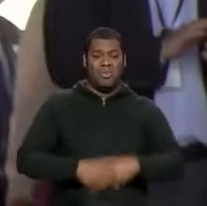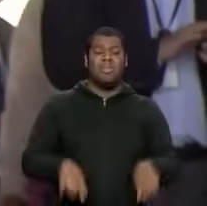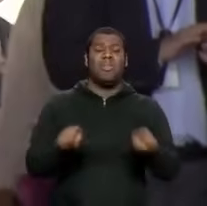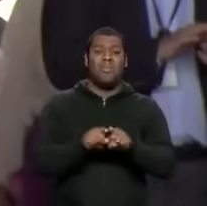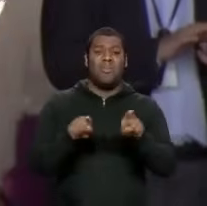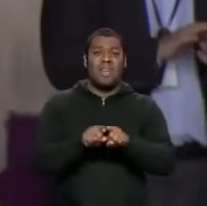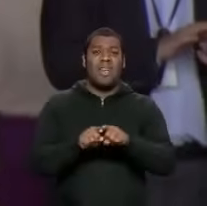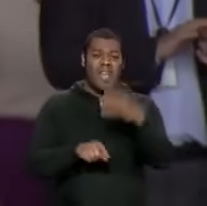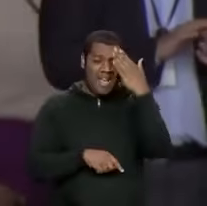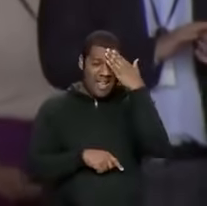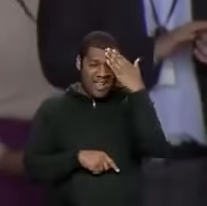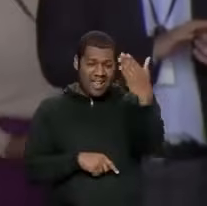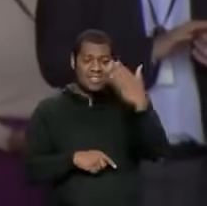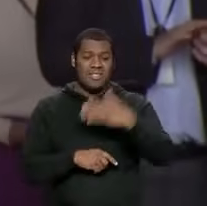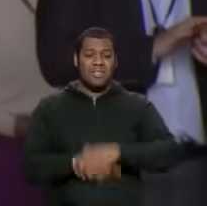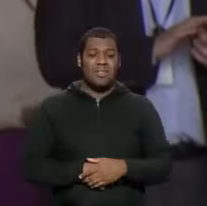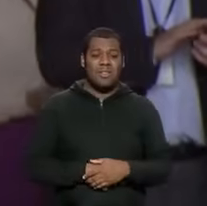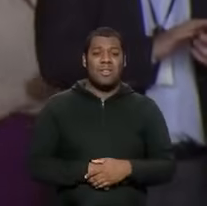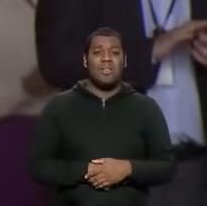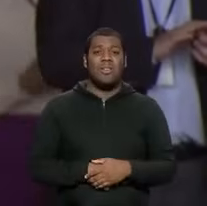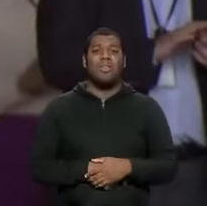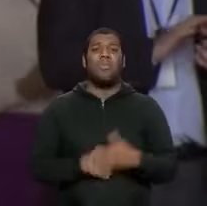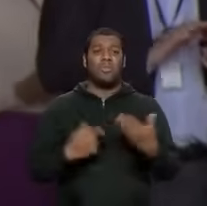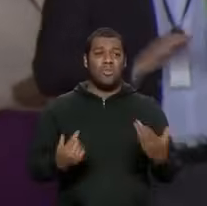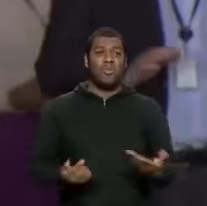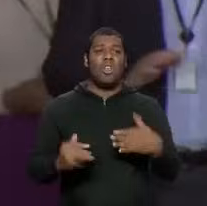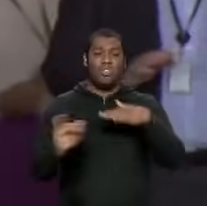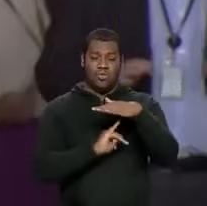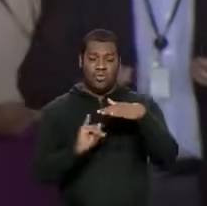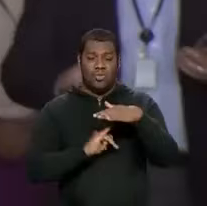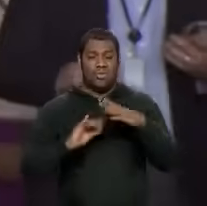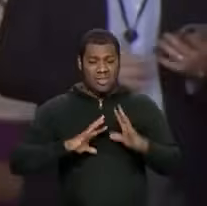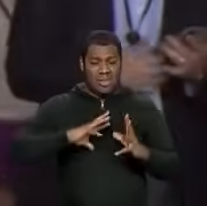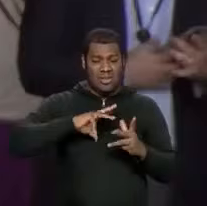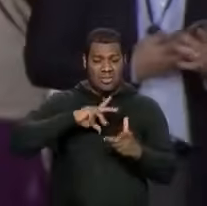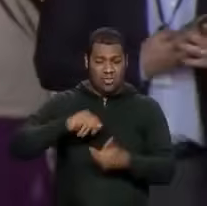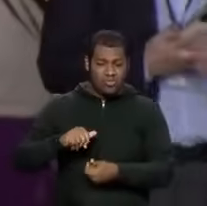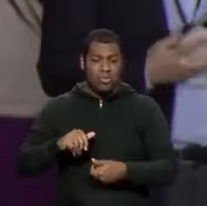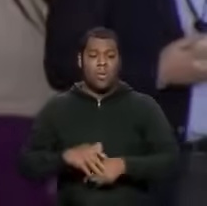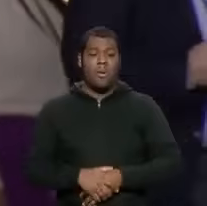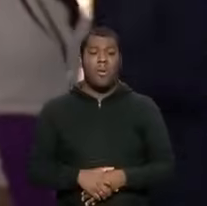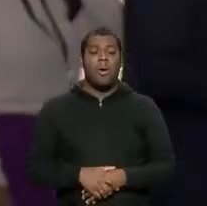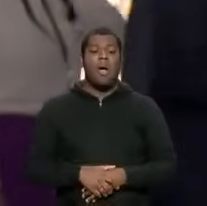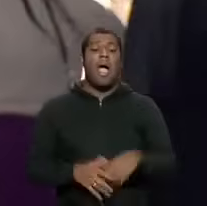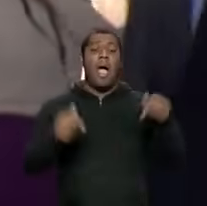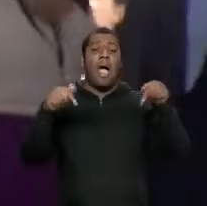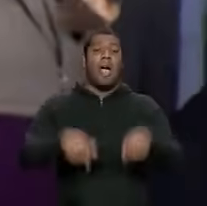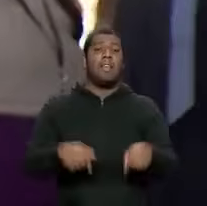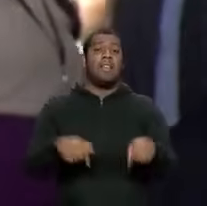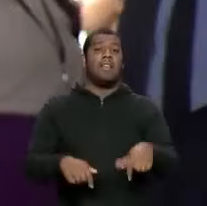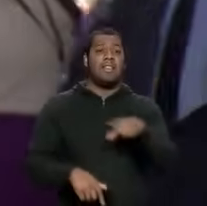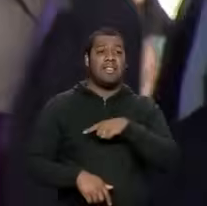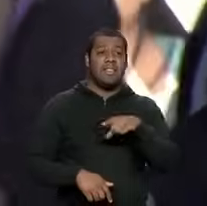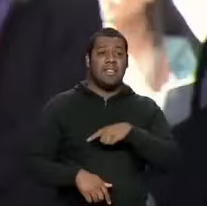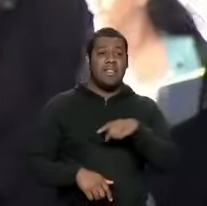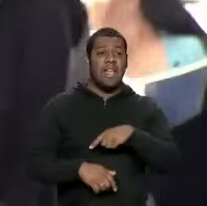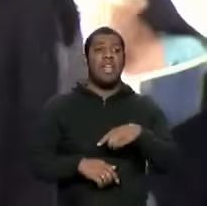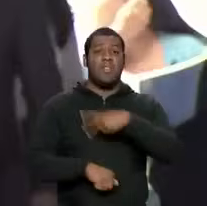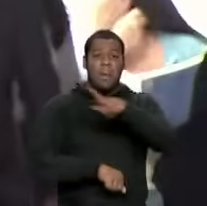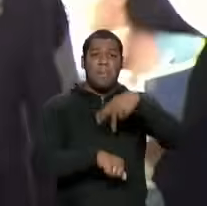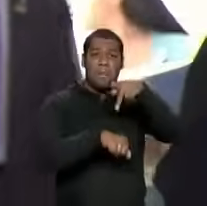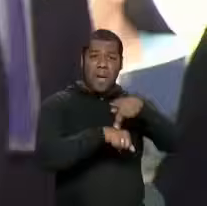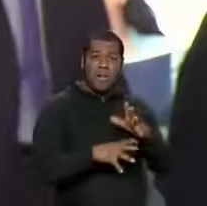agradecendo aqui a delegação internacional presidente Lula nós temos aqui mais de 33